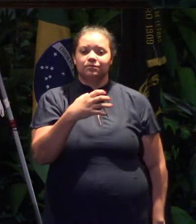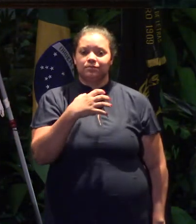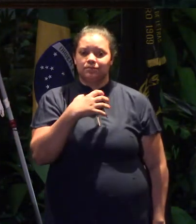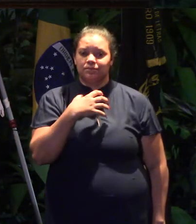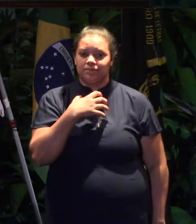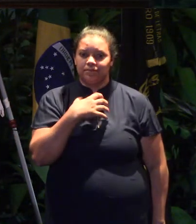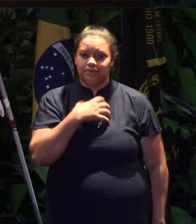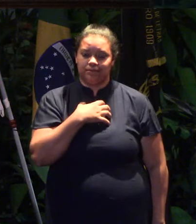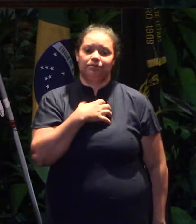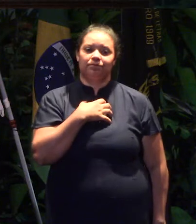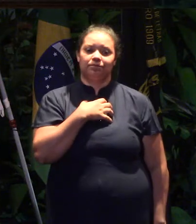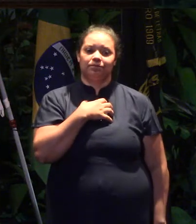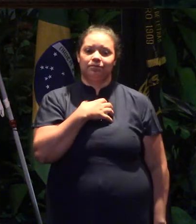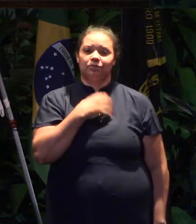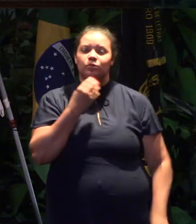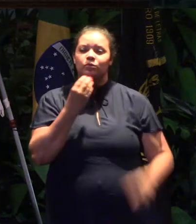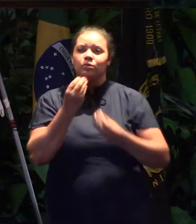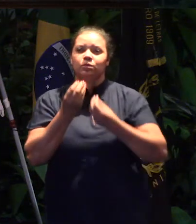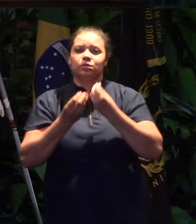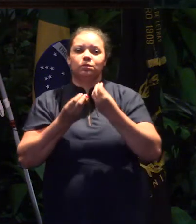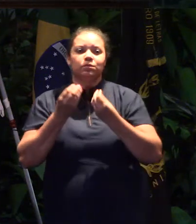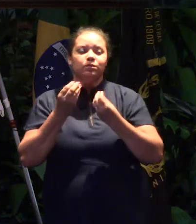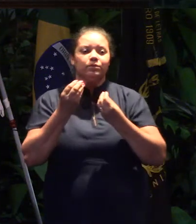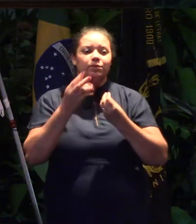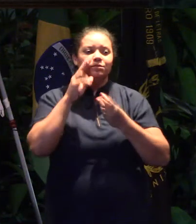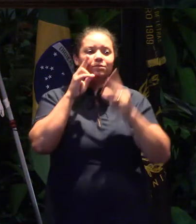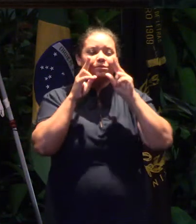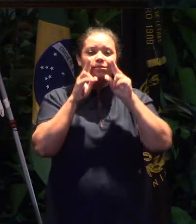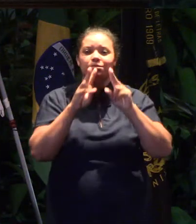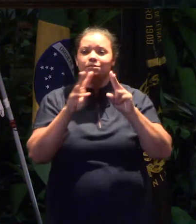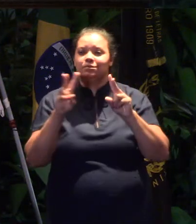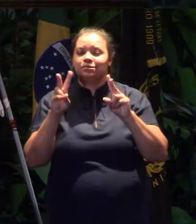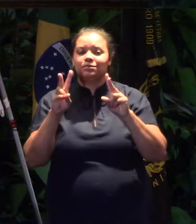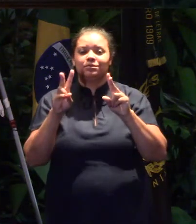colocava nacos da paisagem sonora, conferindo-lhes algum sentido